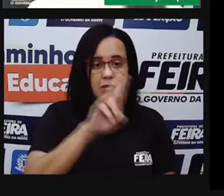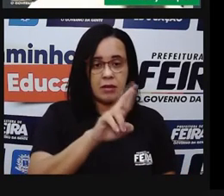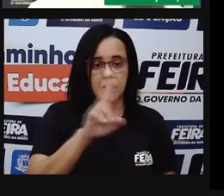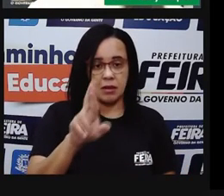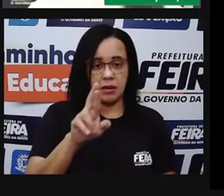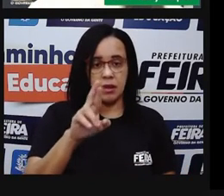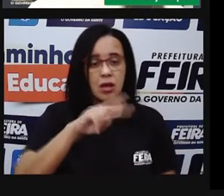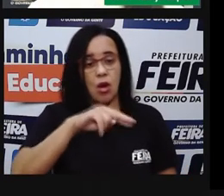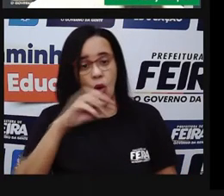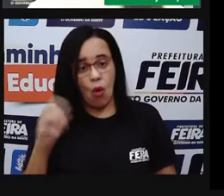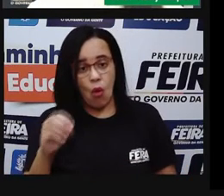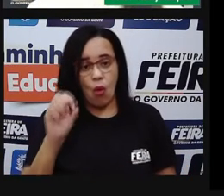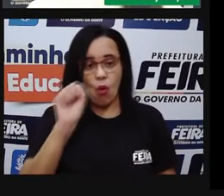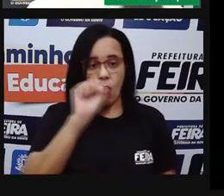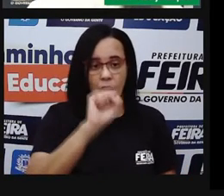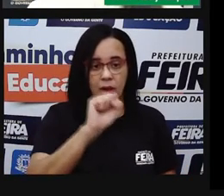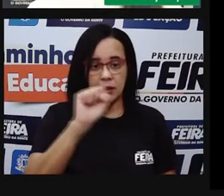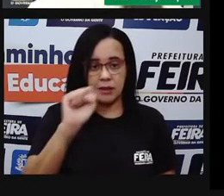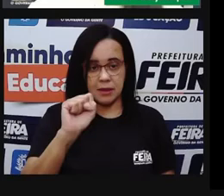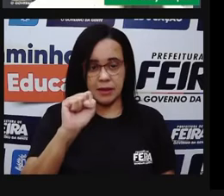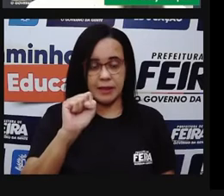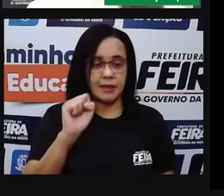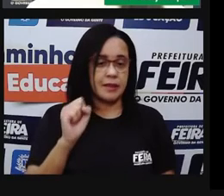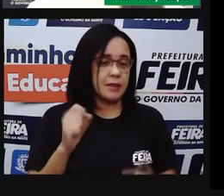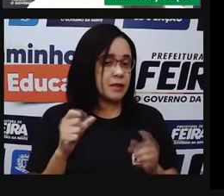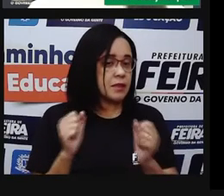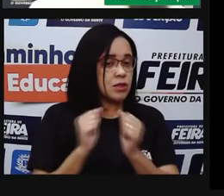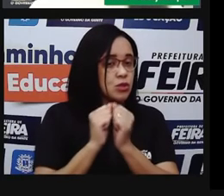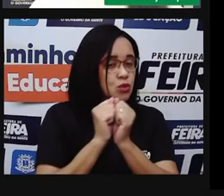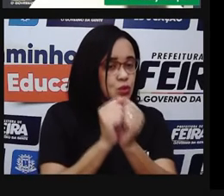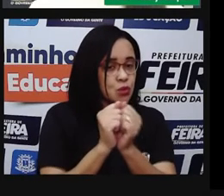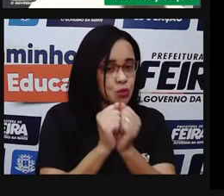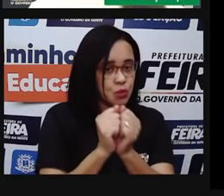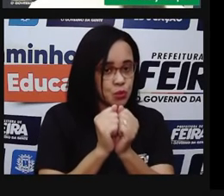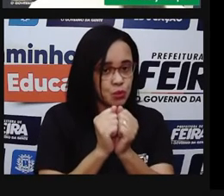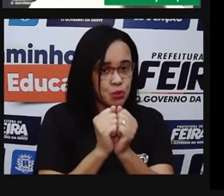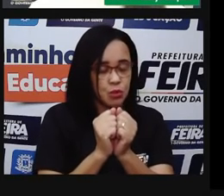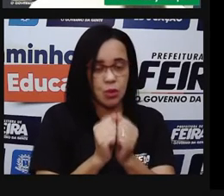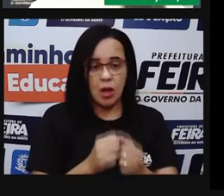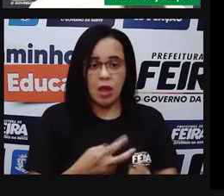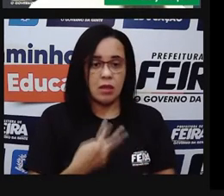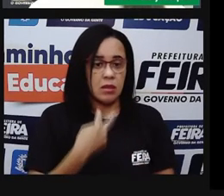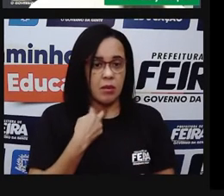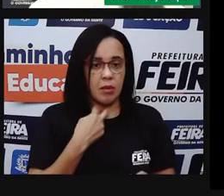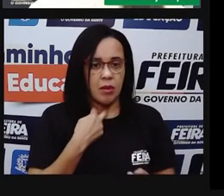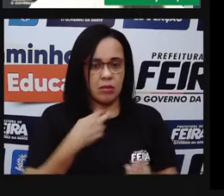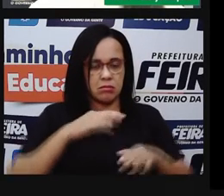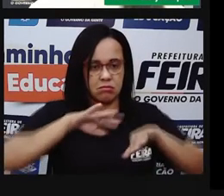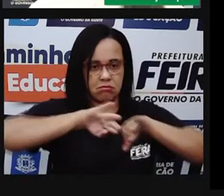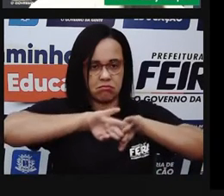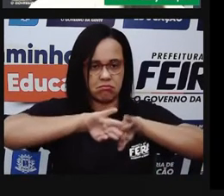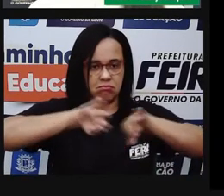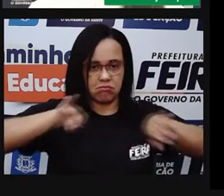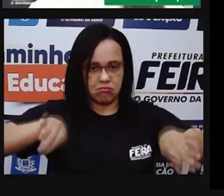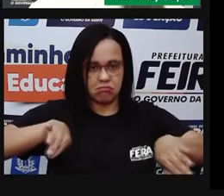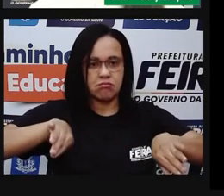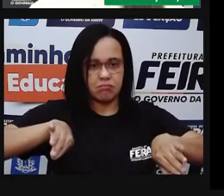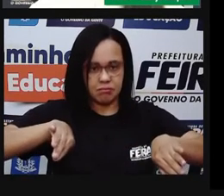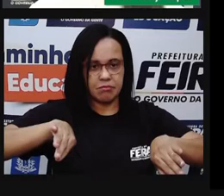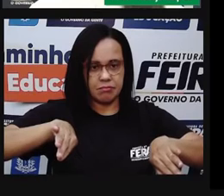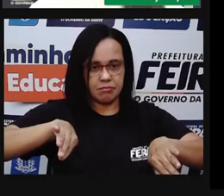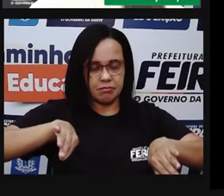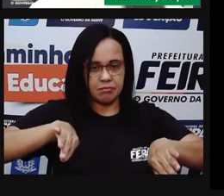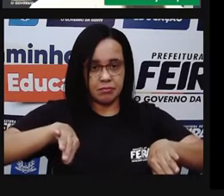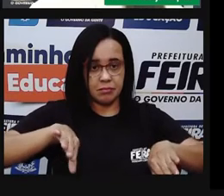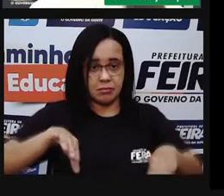mesma palavra, junta assim, ó, juntinha, eu não posso separar com essas letras